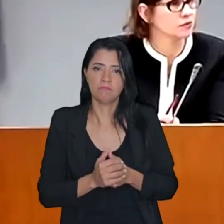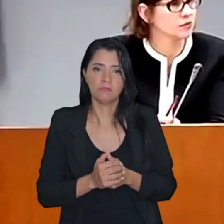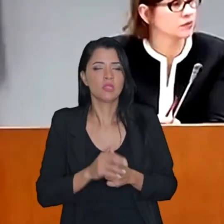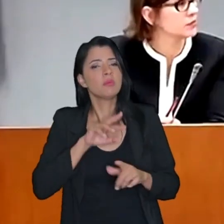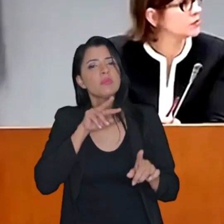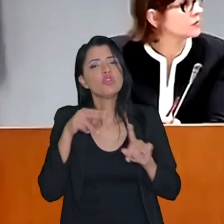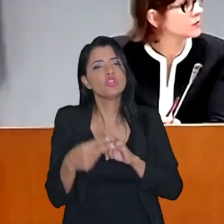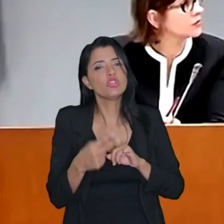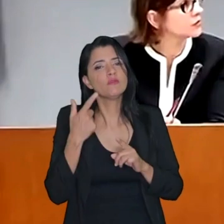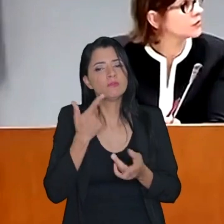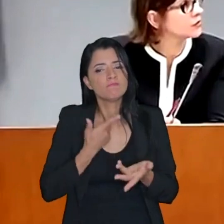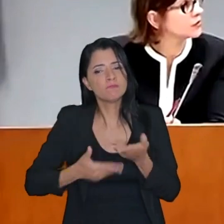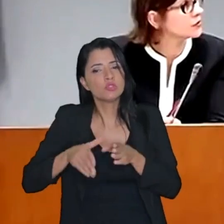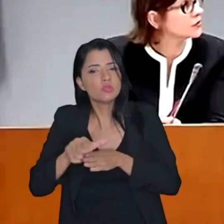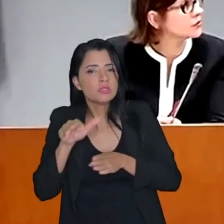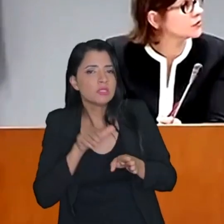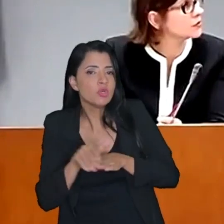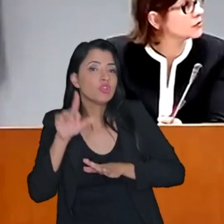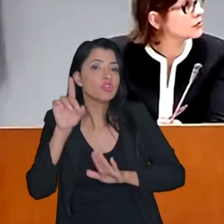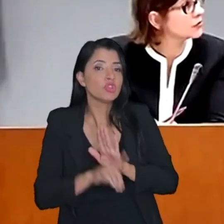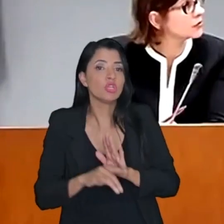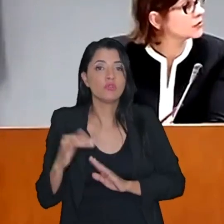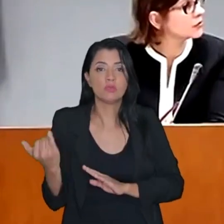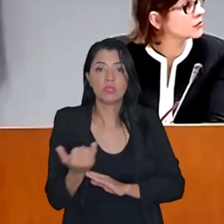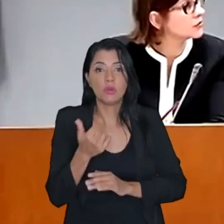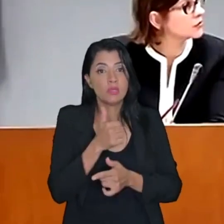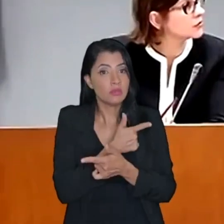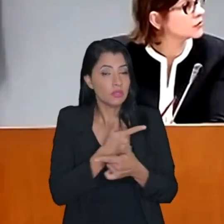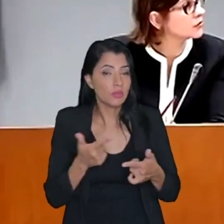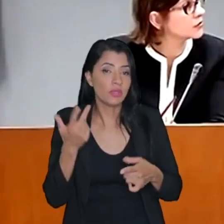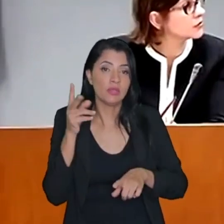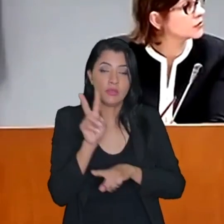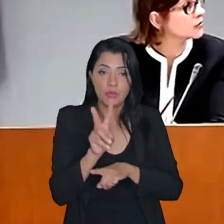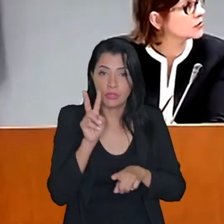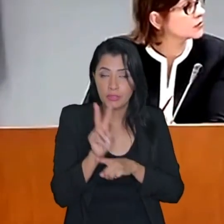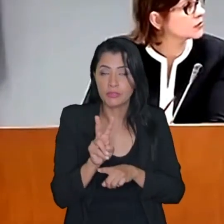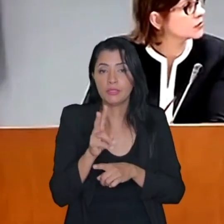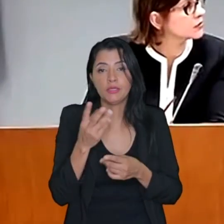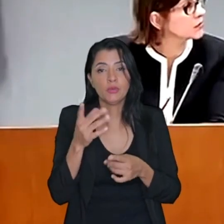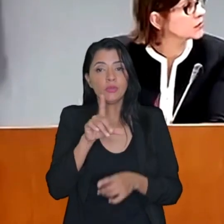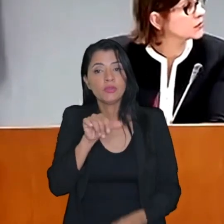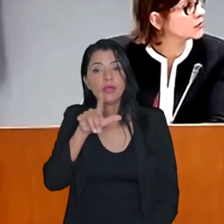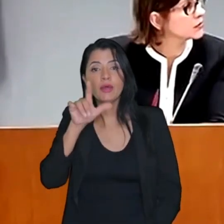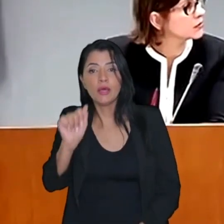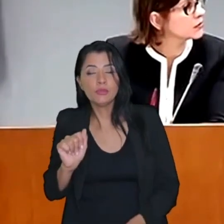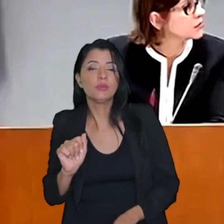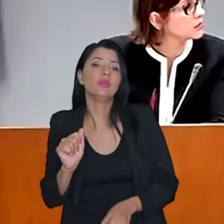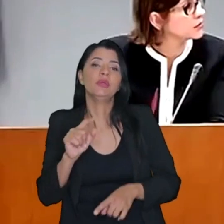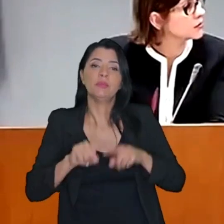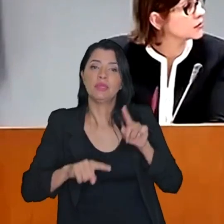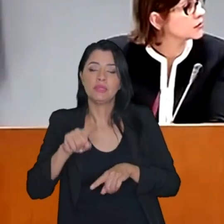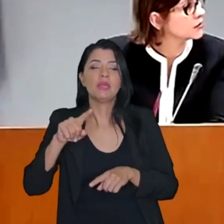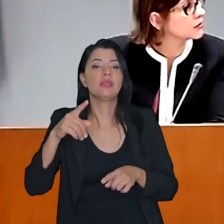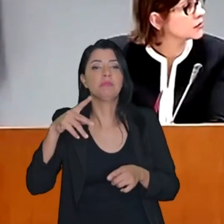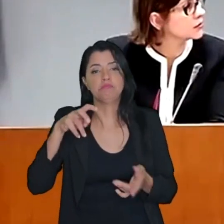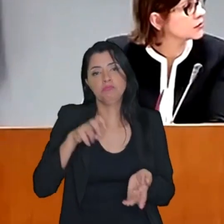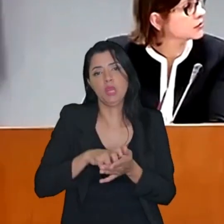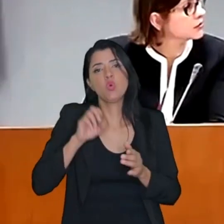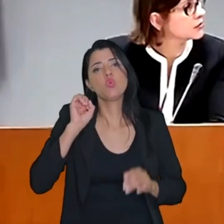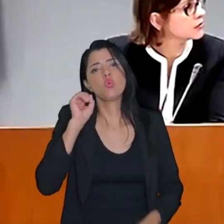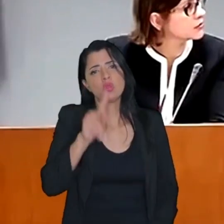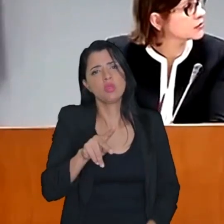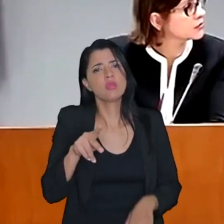Sob o ponto de vista das restrições de direitos fundamentais. E não tem lei de proteção de dados em matéria penal.